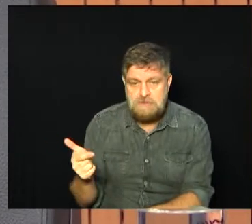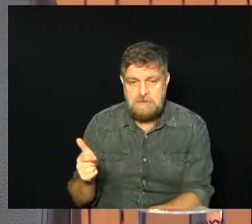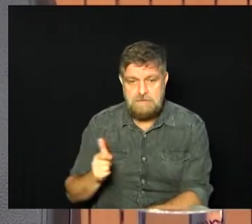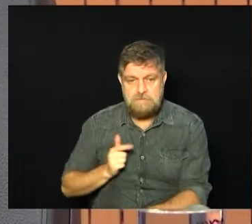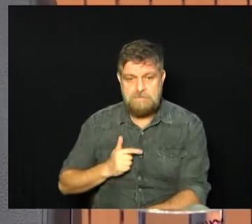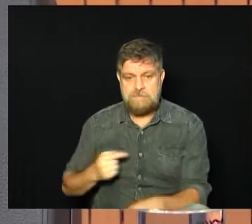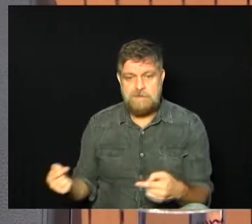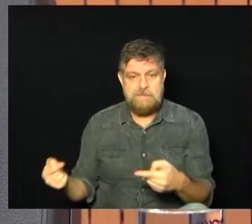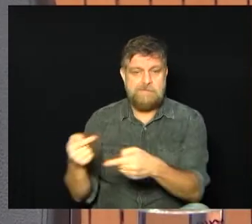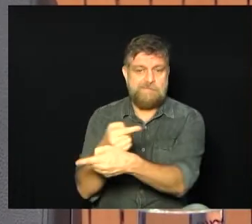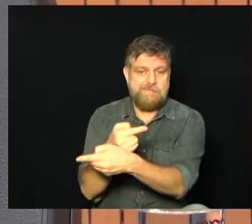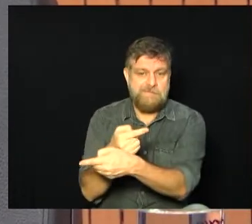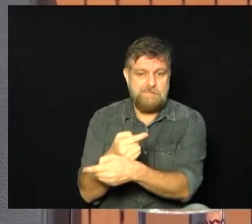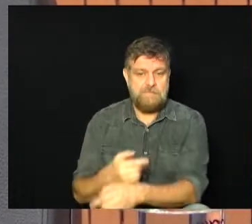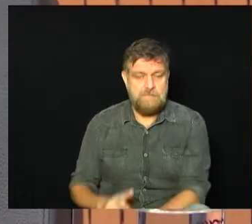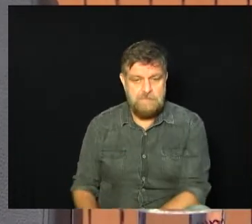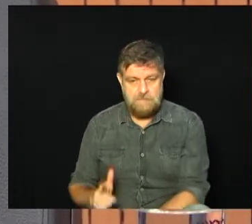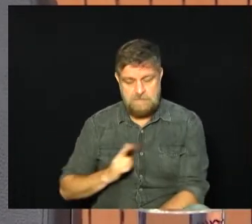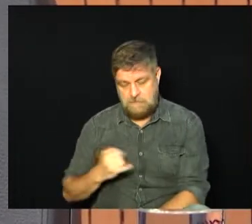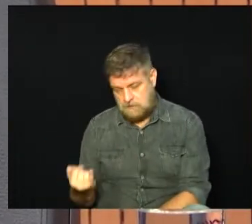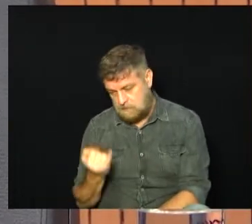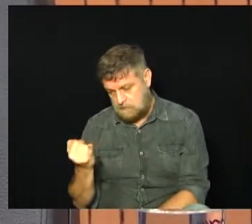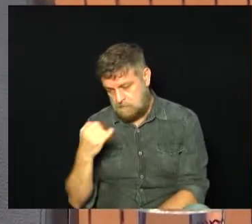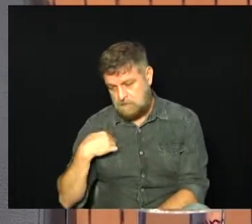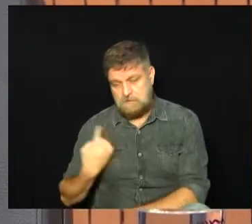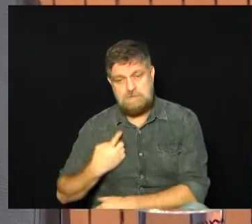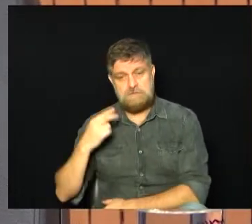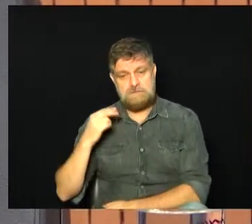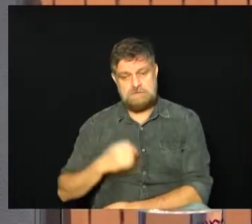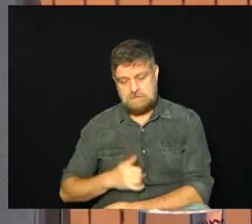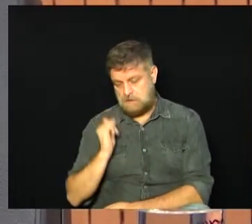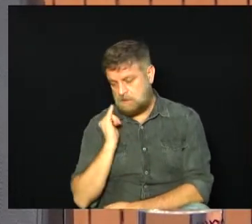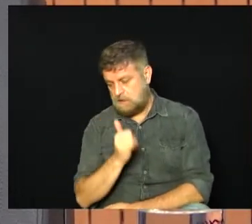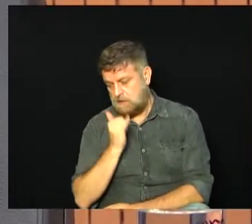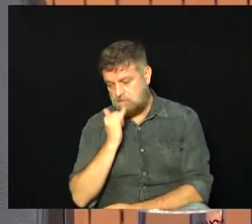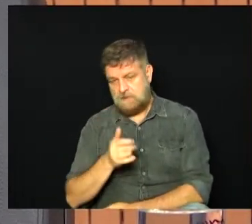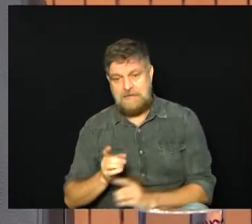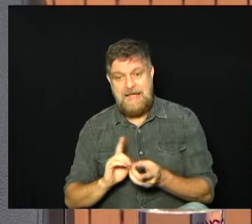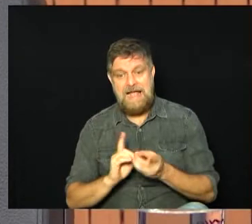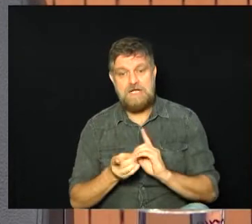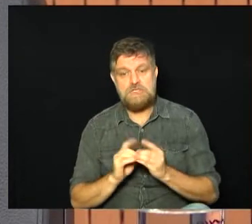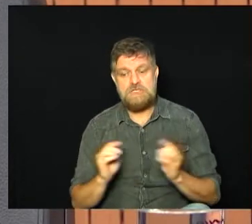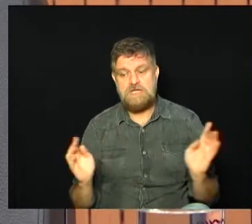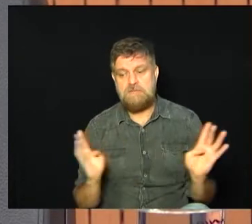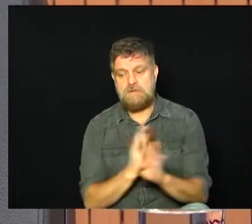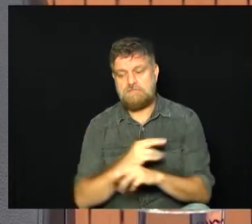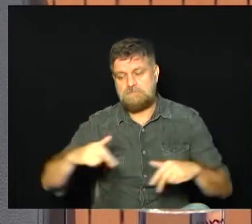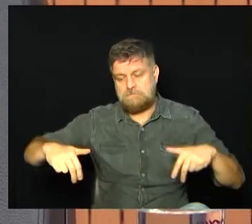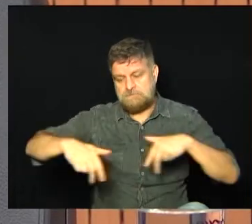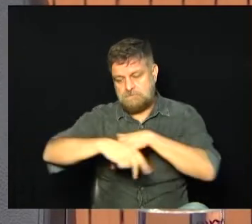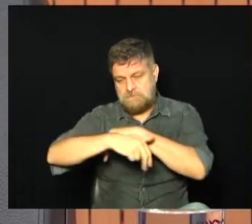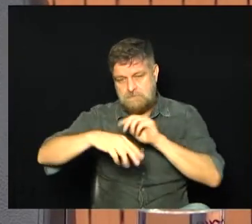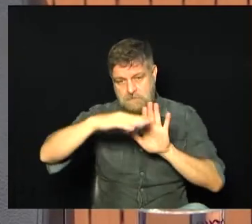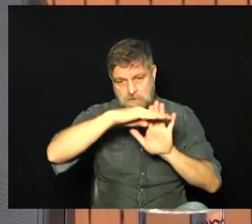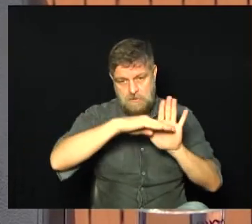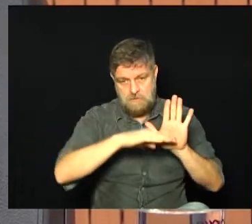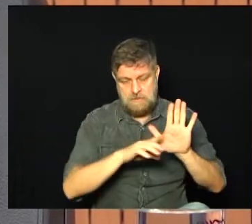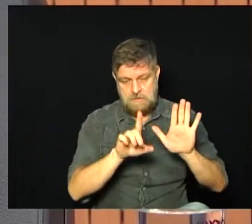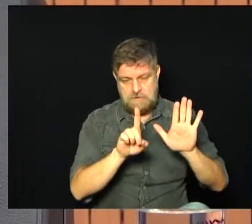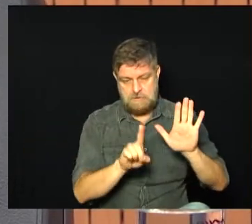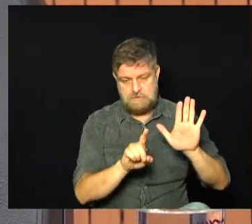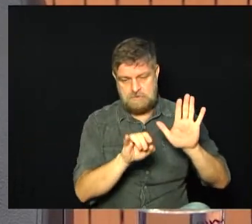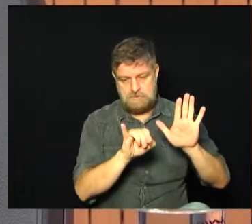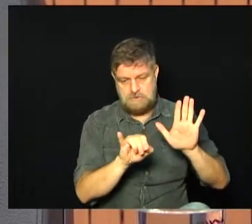né, secretário? Então, é importante a gente levar essa dinâmica urbana. Então, o plano diretor ele traz, sim,